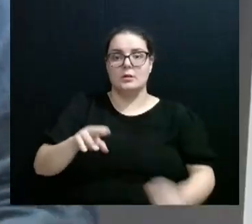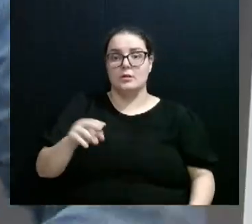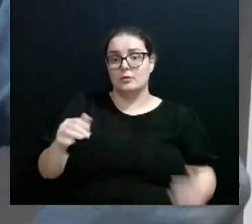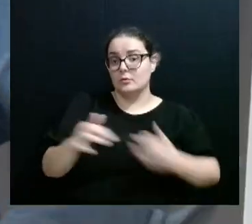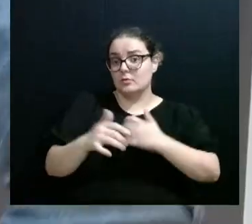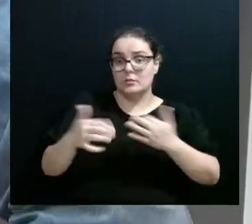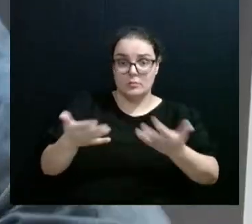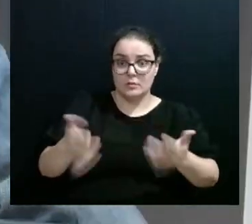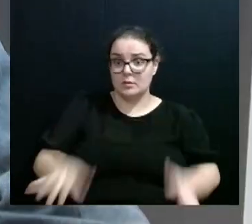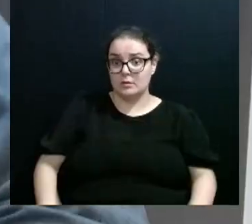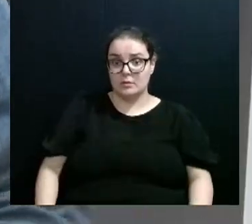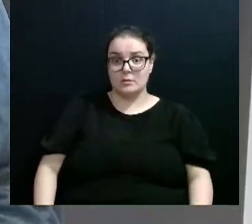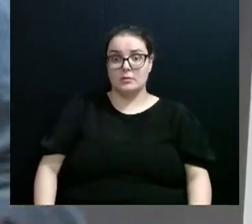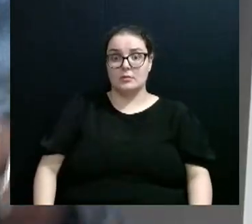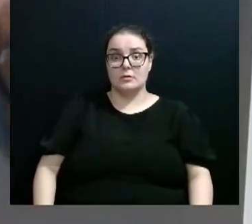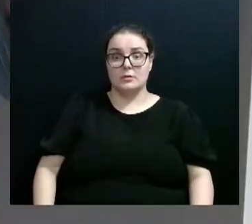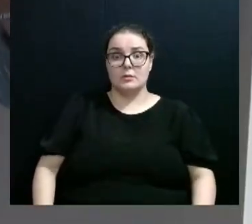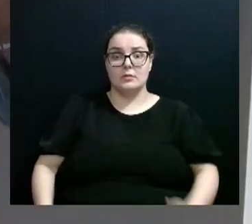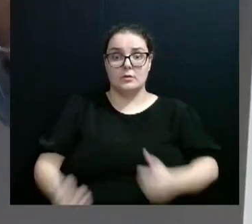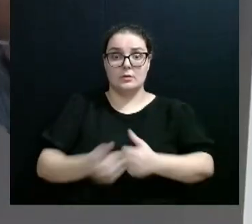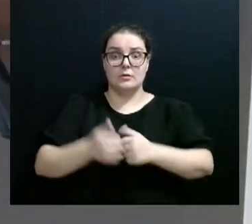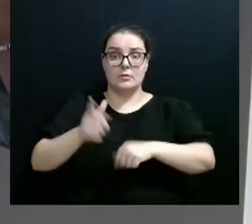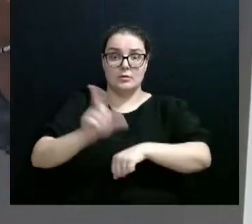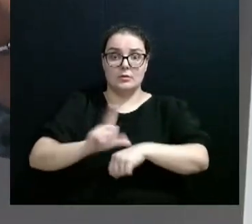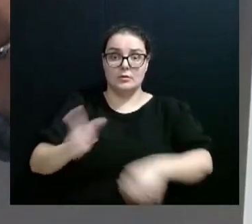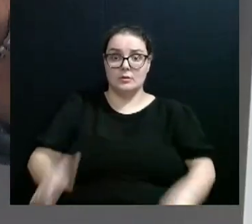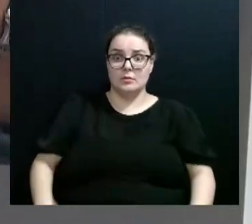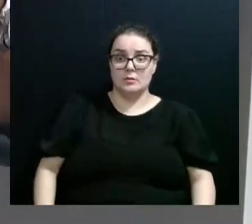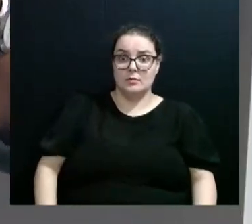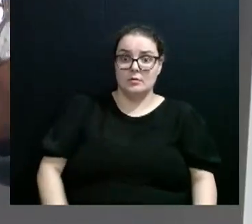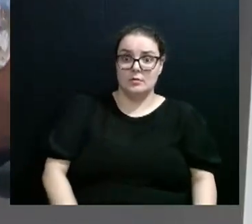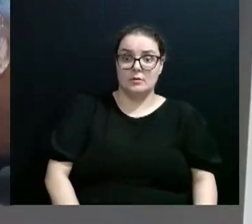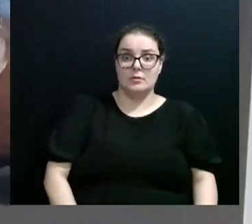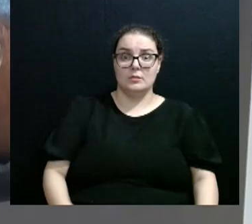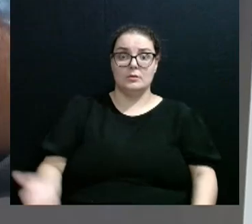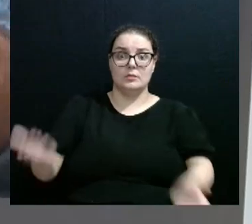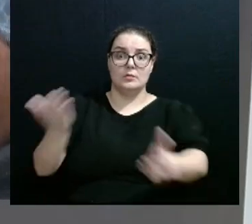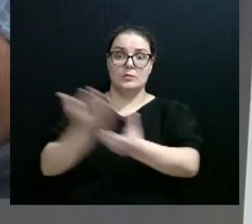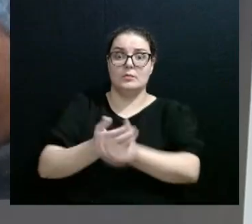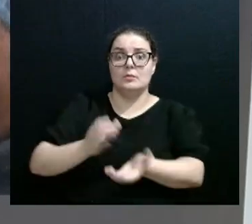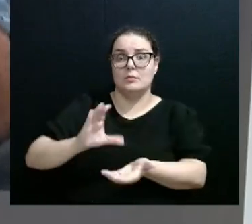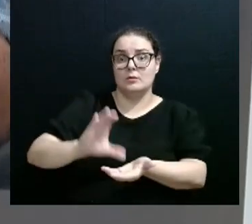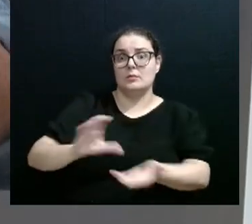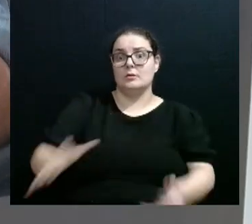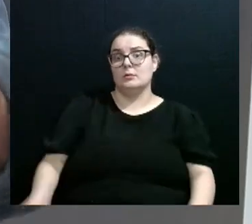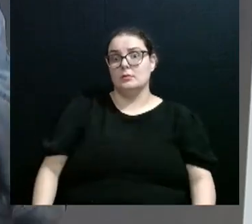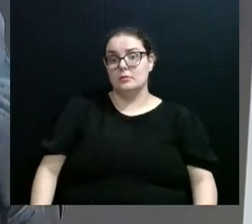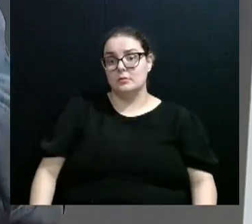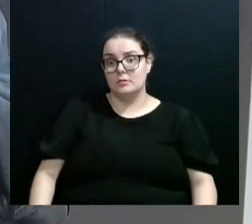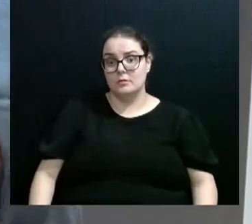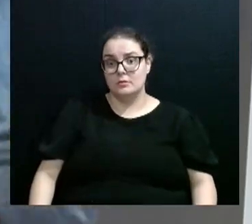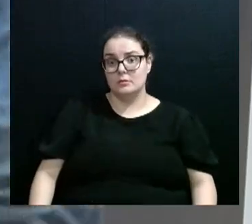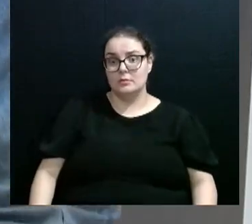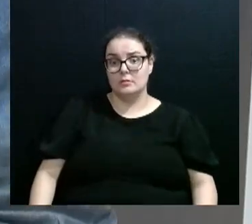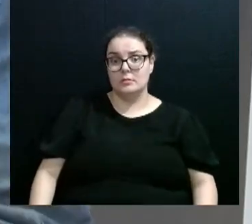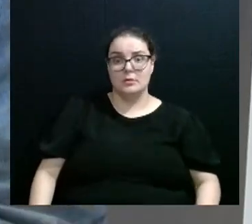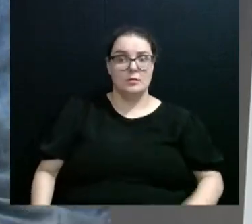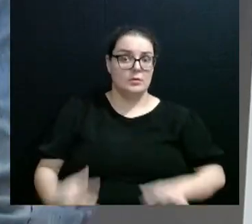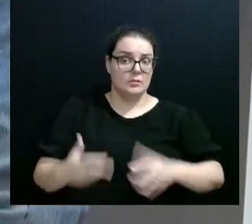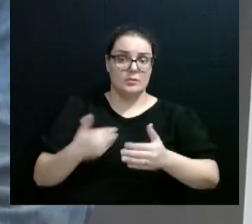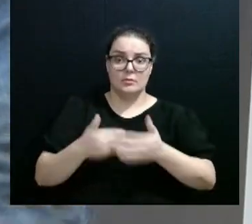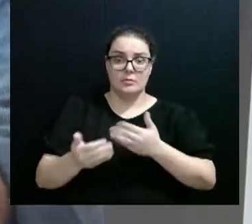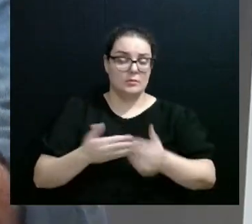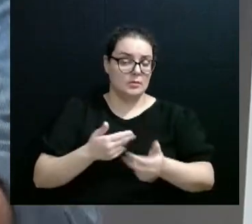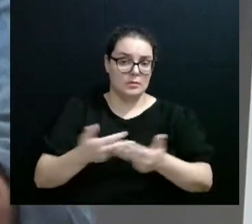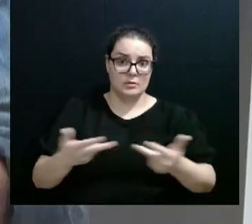no meu estabelecimento com o meu processo desse tamanho, que o bar tem 25 anos lá, né? Então tem tudo quanto é coisa lá debaixo do braço. Deixa eu